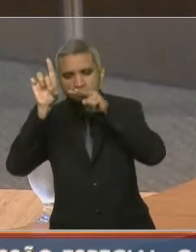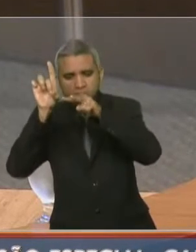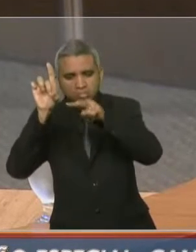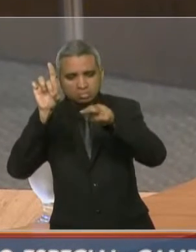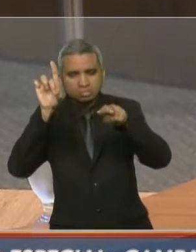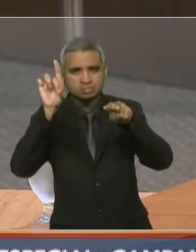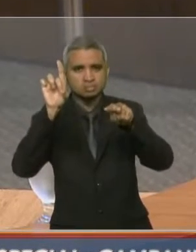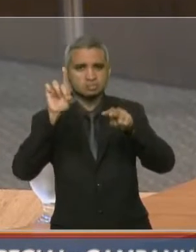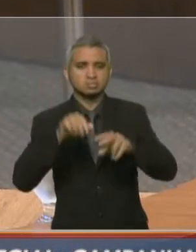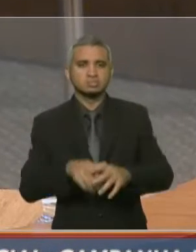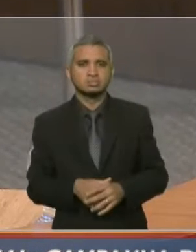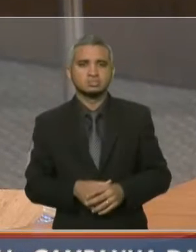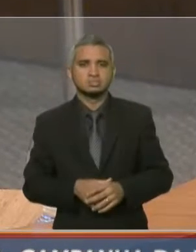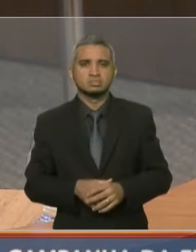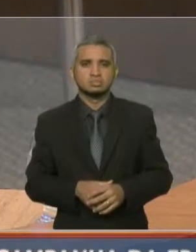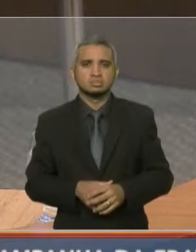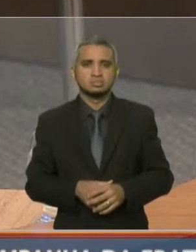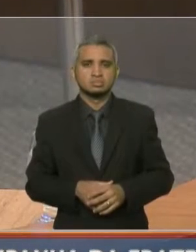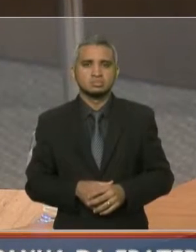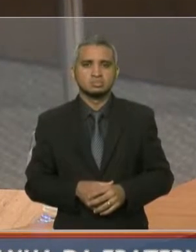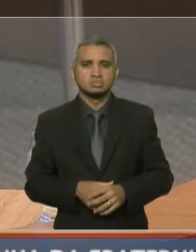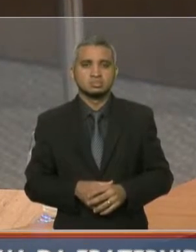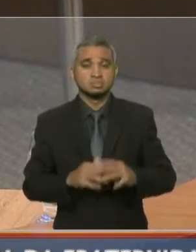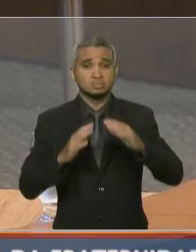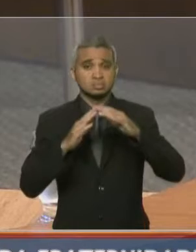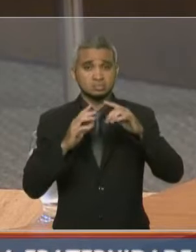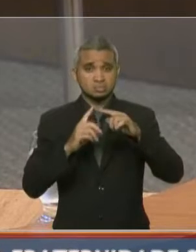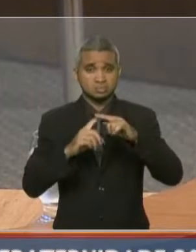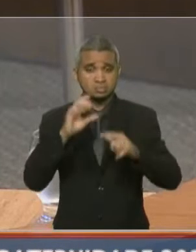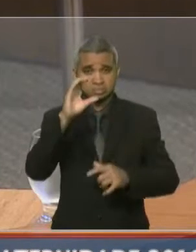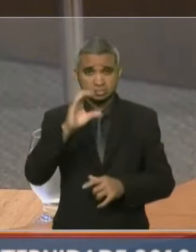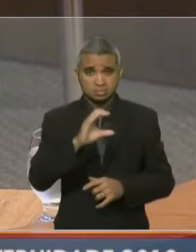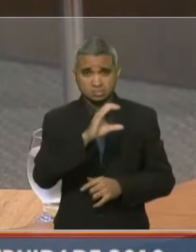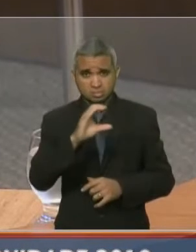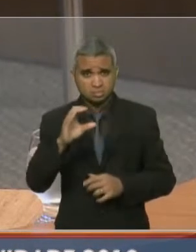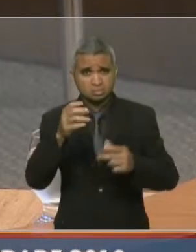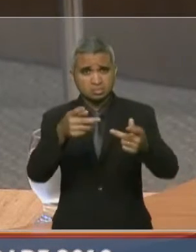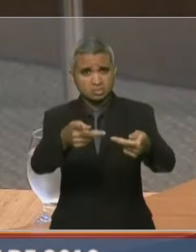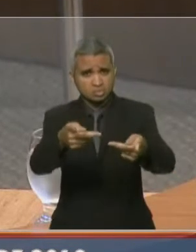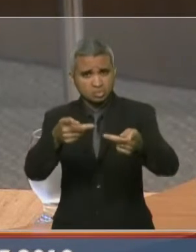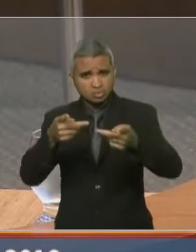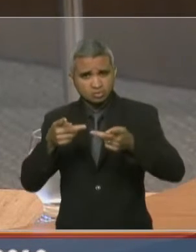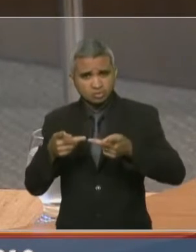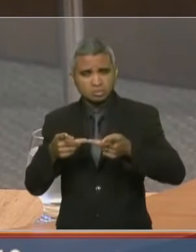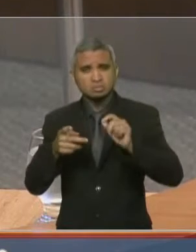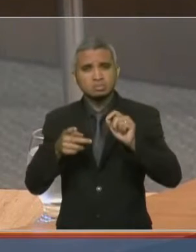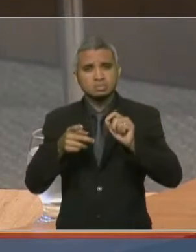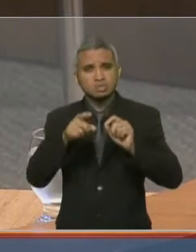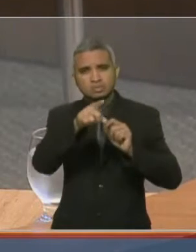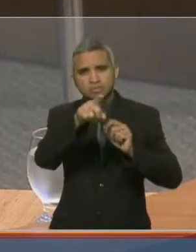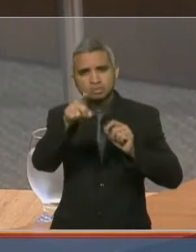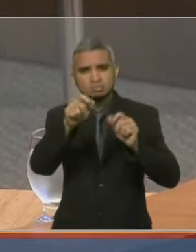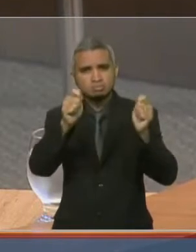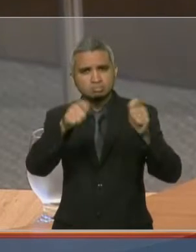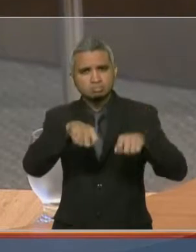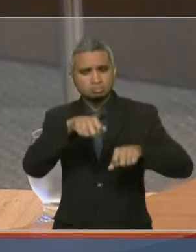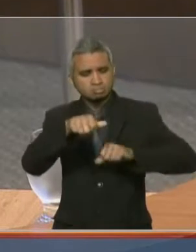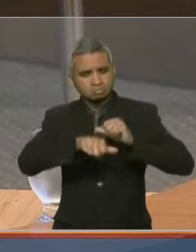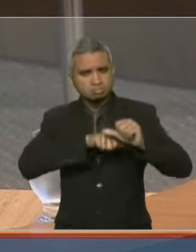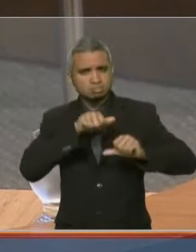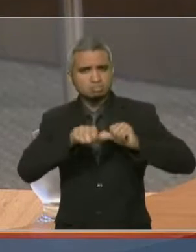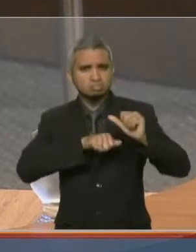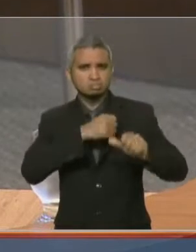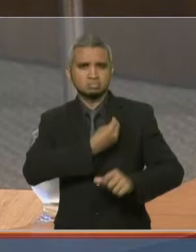convite especial para uma conversão da pessoa, para uma conversão da